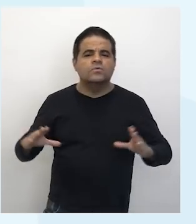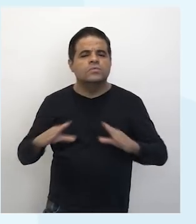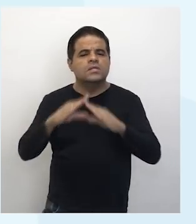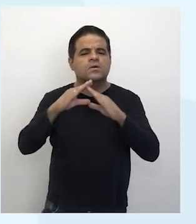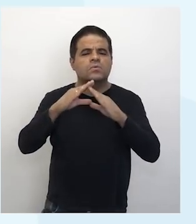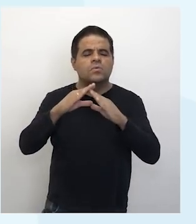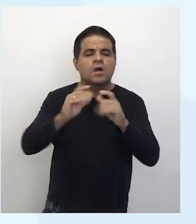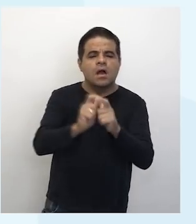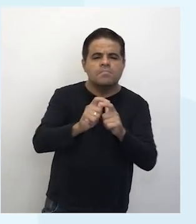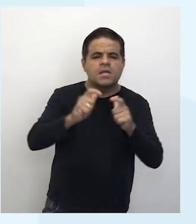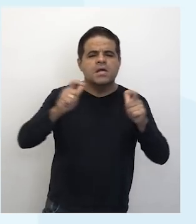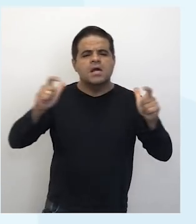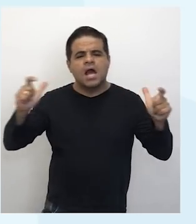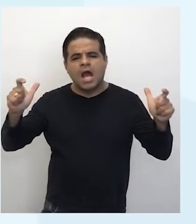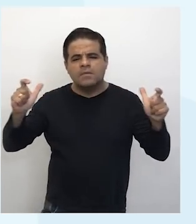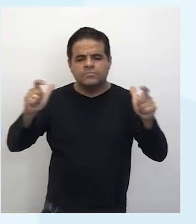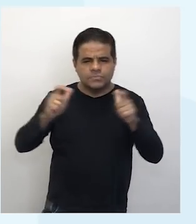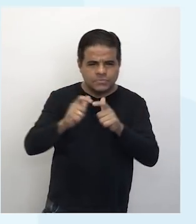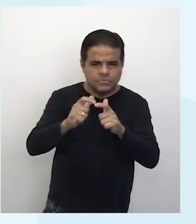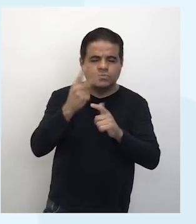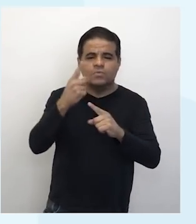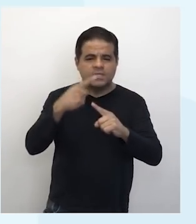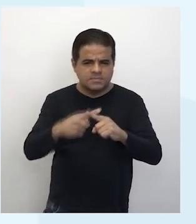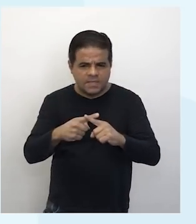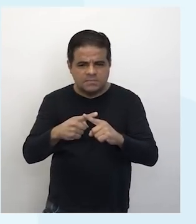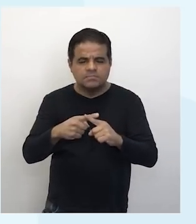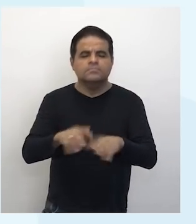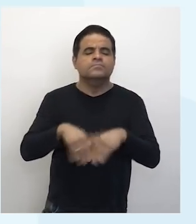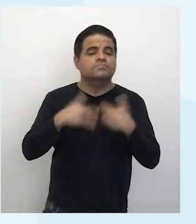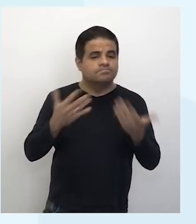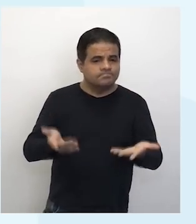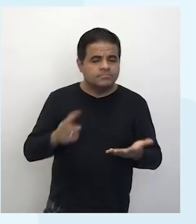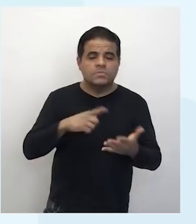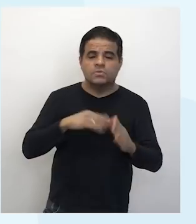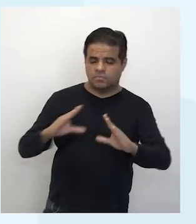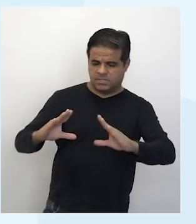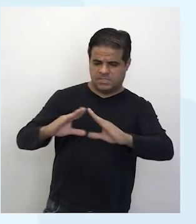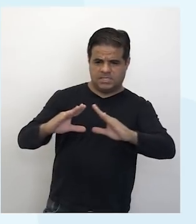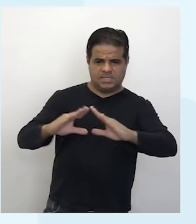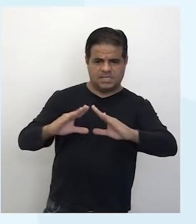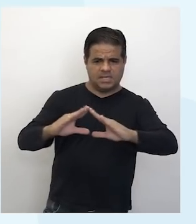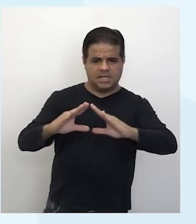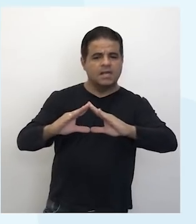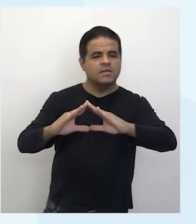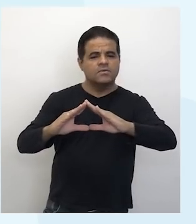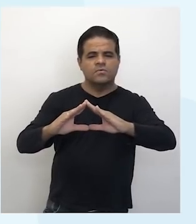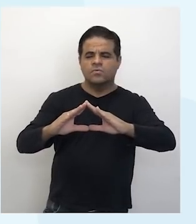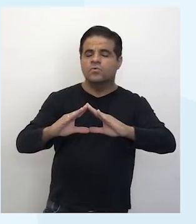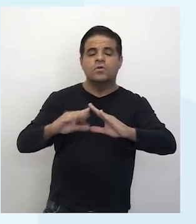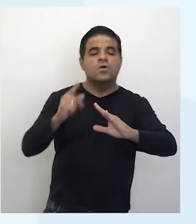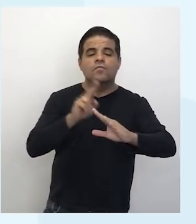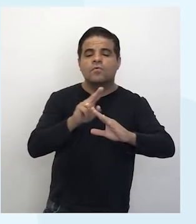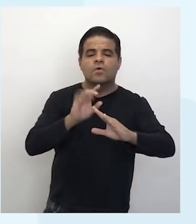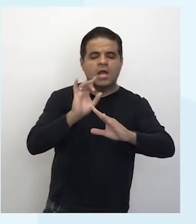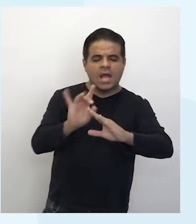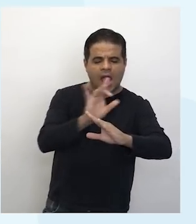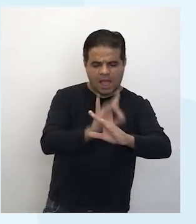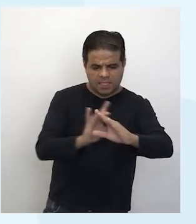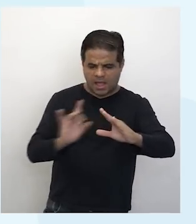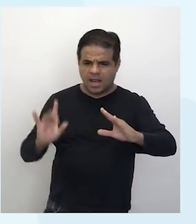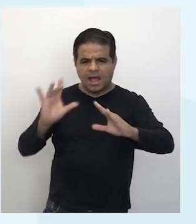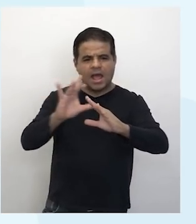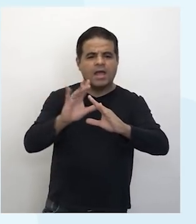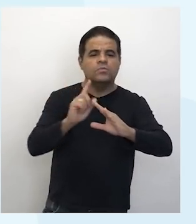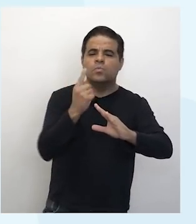triângulo quando ampliamos o seu lado 2 vezes. Então, eu tenho esse triangulinho original, eu vou chamar cada lado desse de